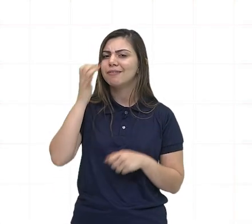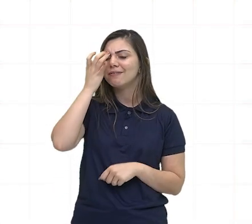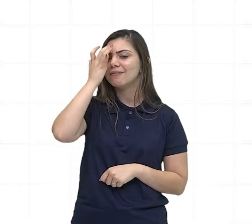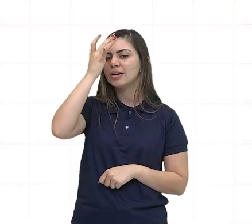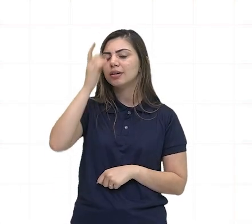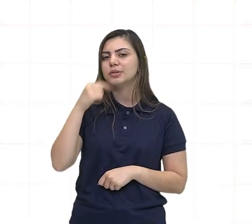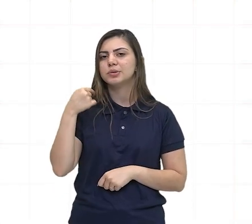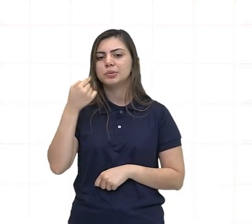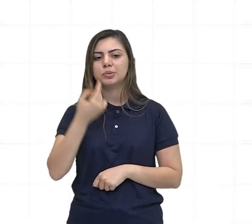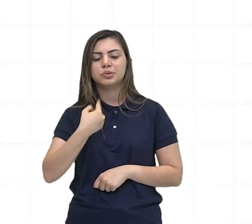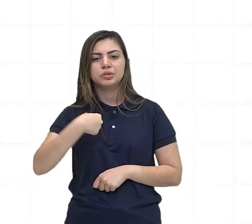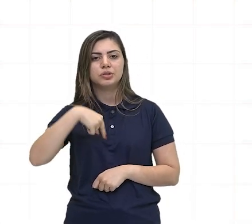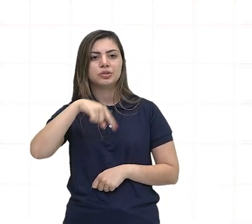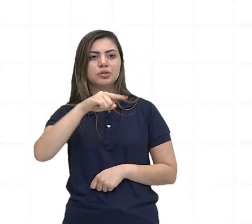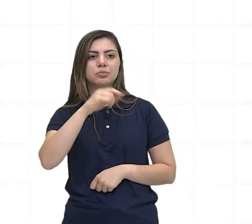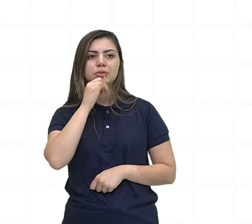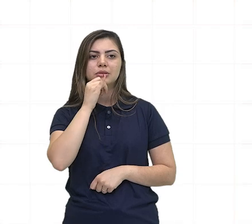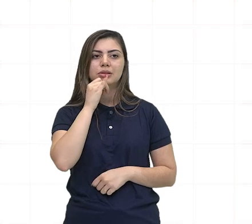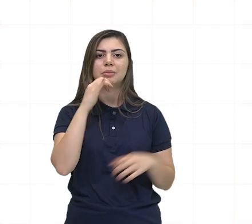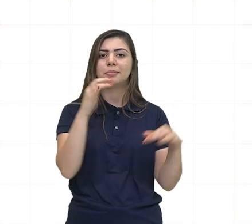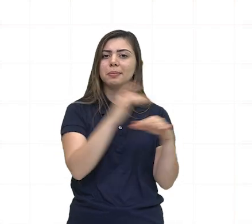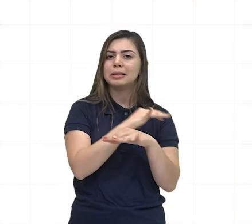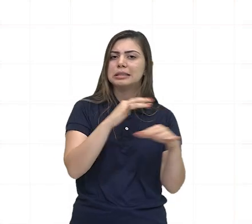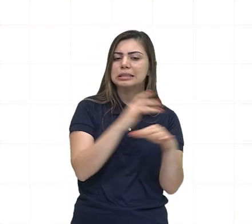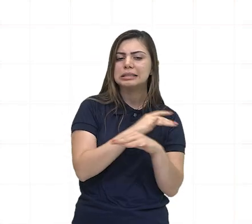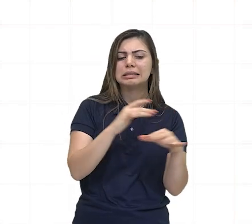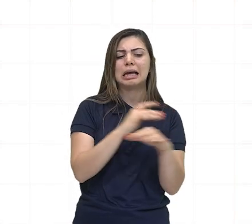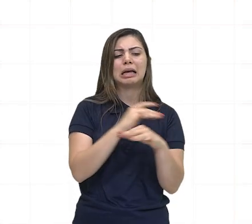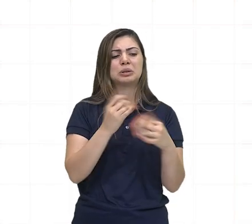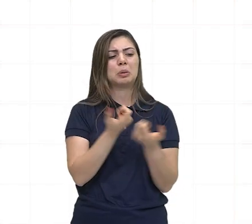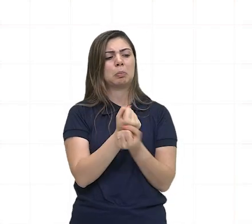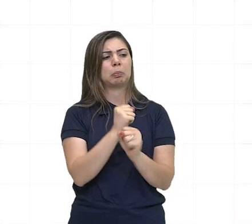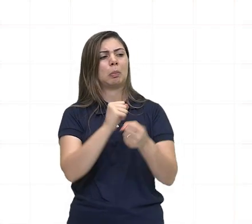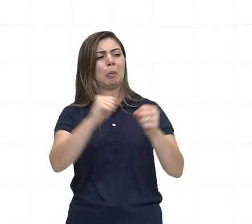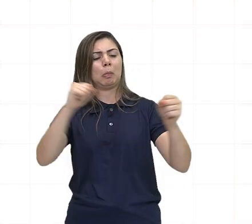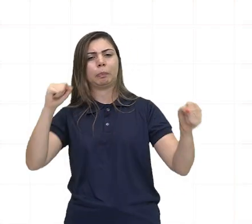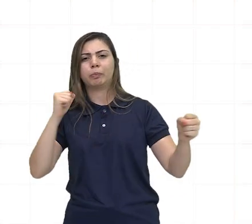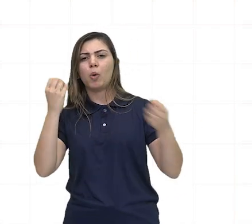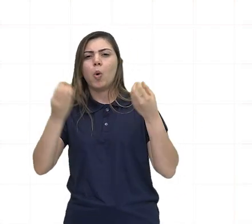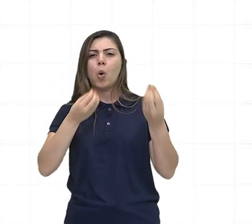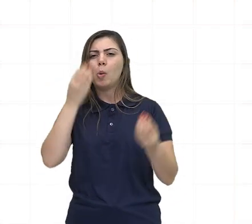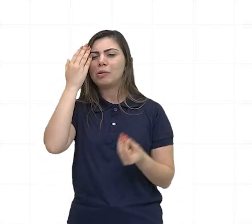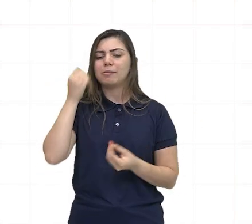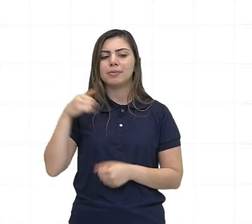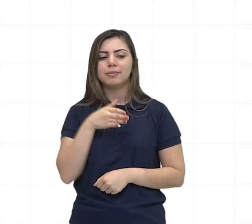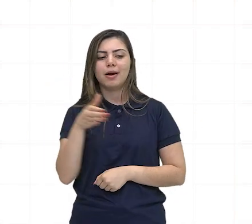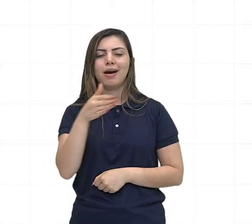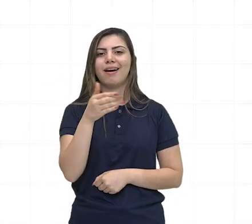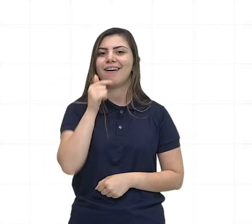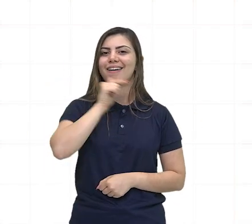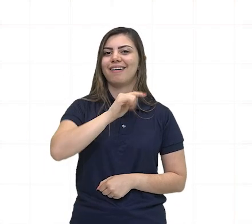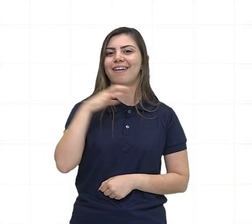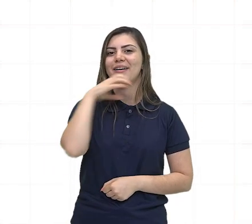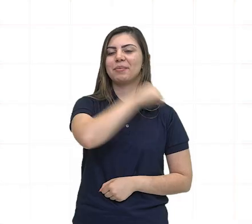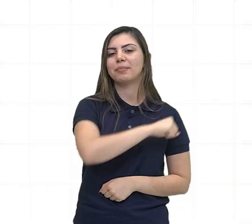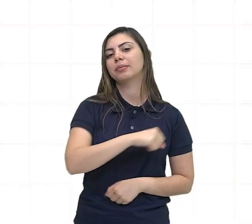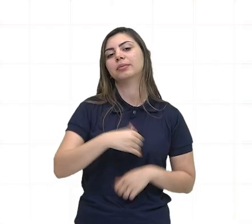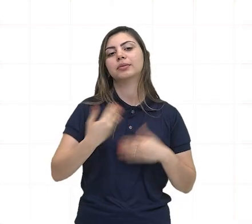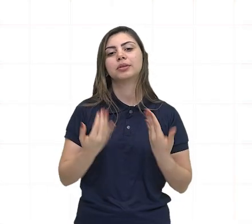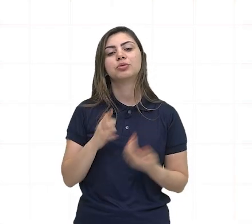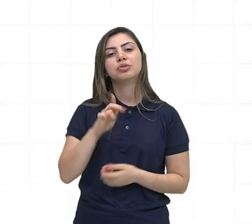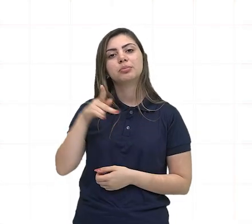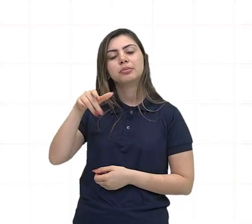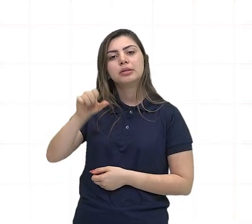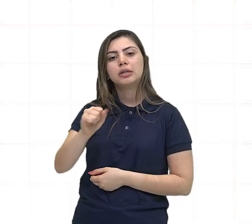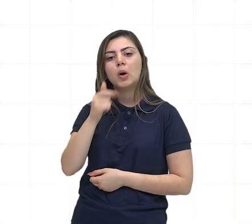os deslocamentos nas grandes cidades e também entre elas. O GPS, ele oferece uma